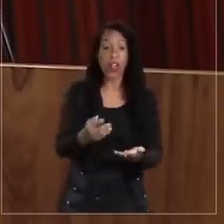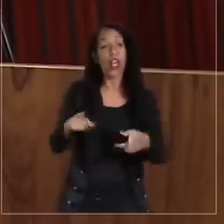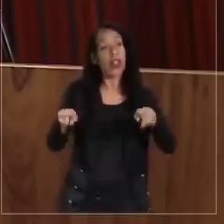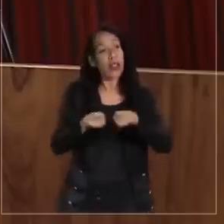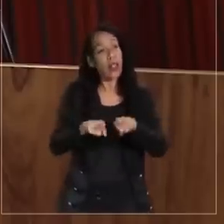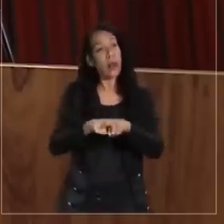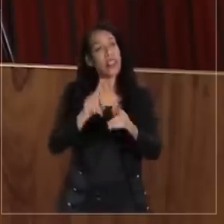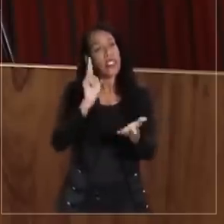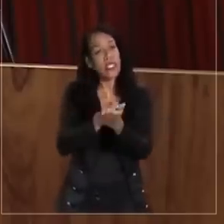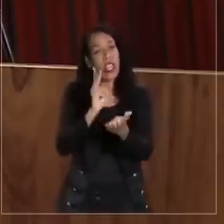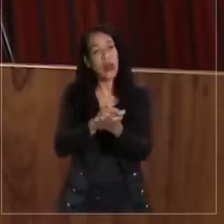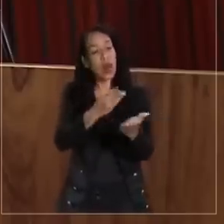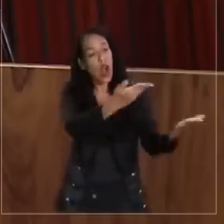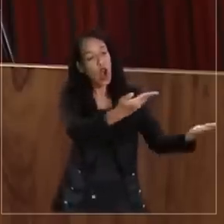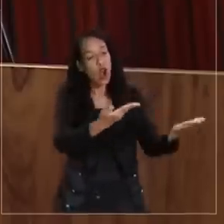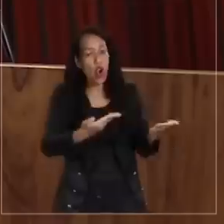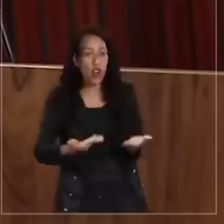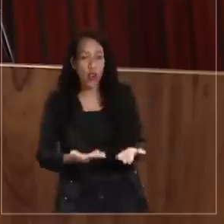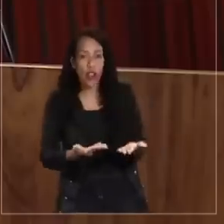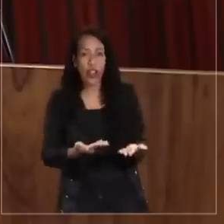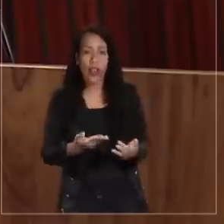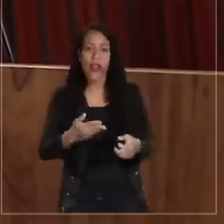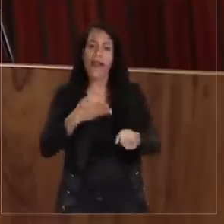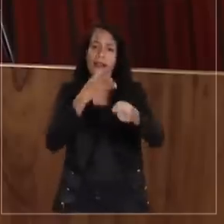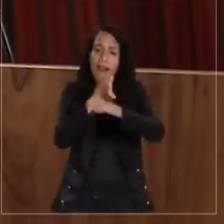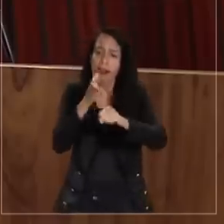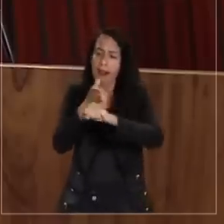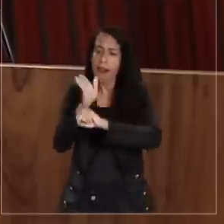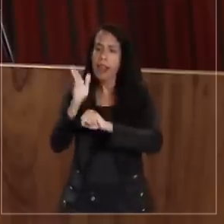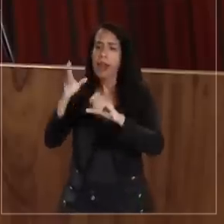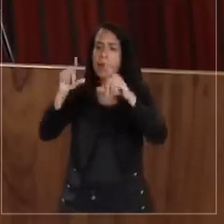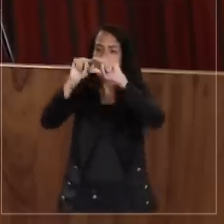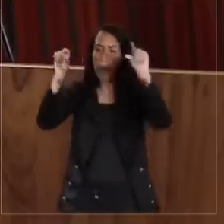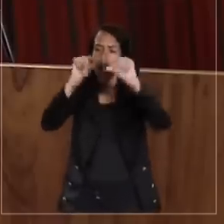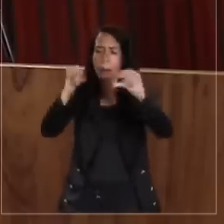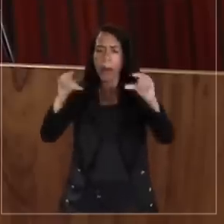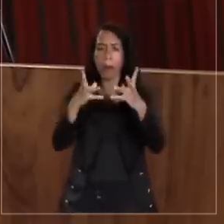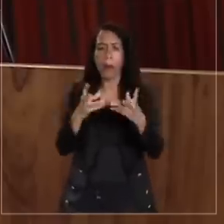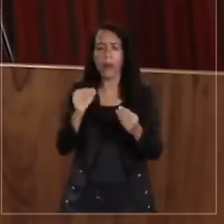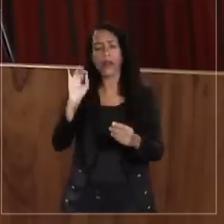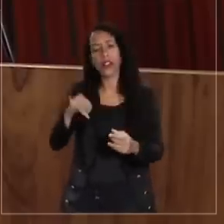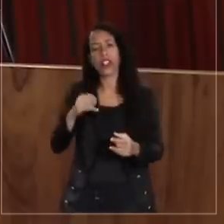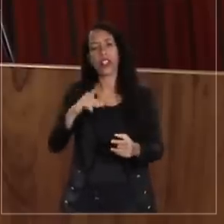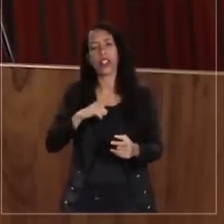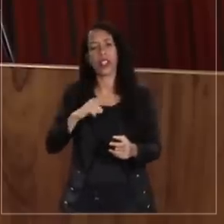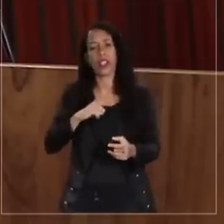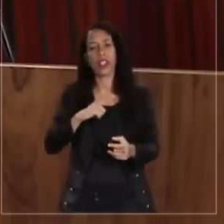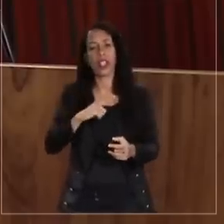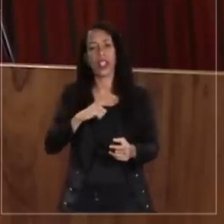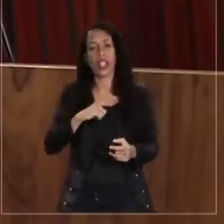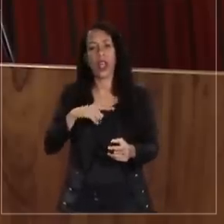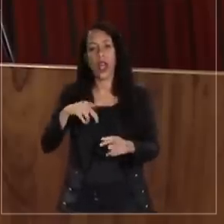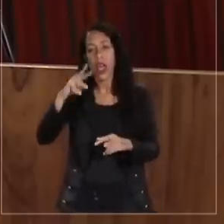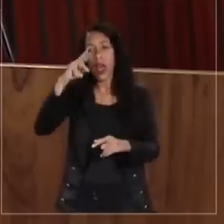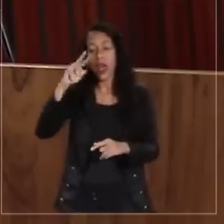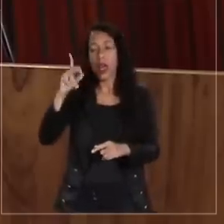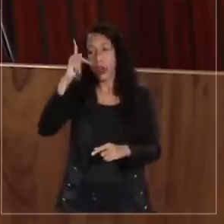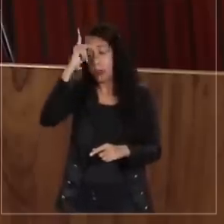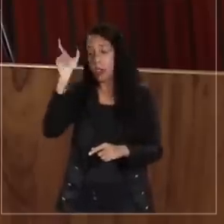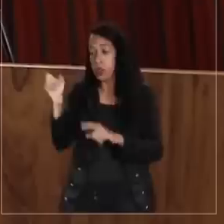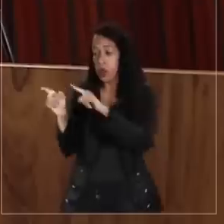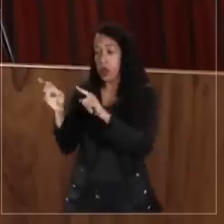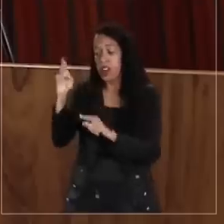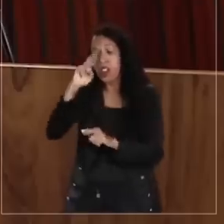aqui. E naquela ocasião, entre as muitas passagens que eu poderia citar, aquela que, na qual o primeiro investigado afirma: